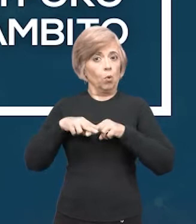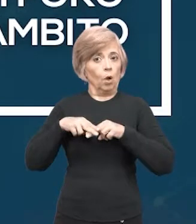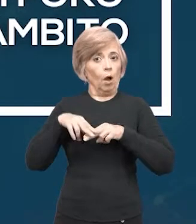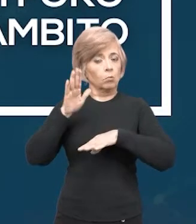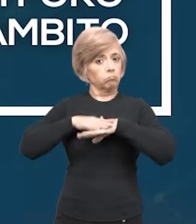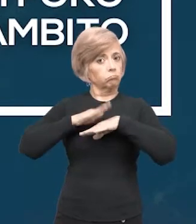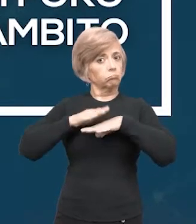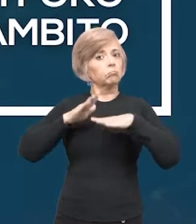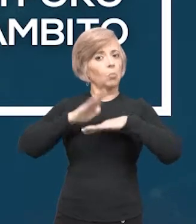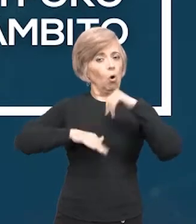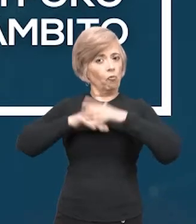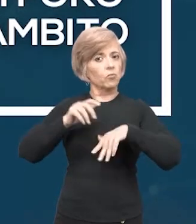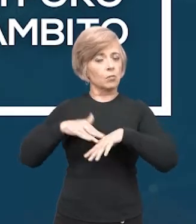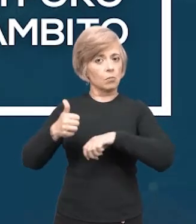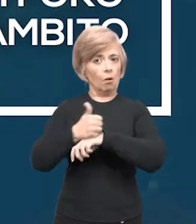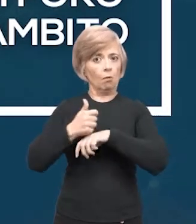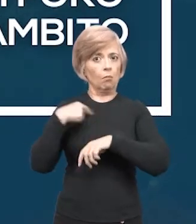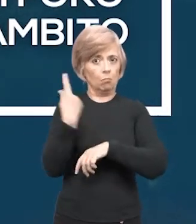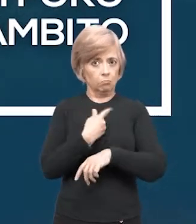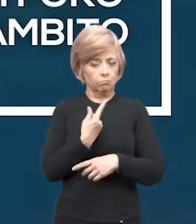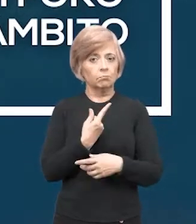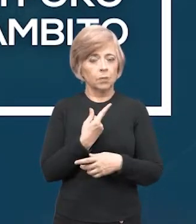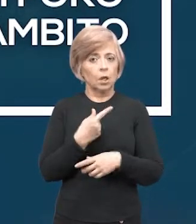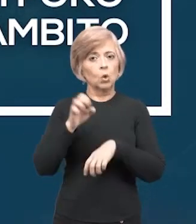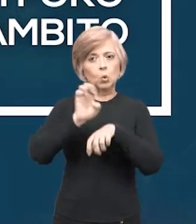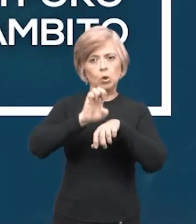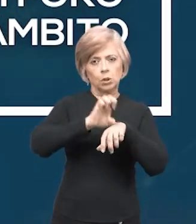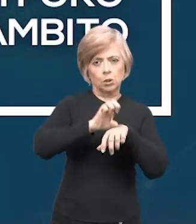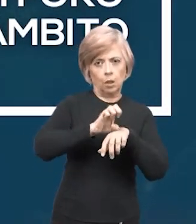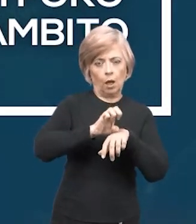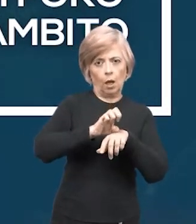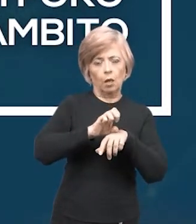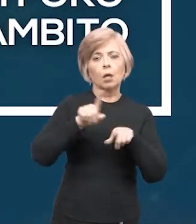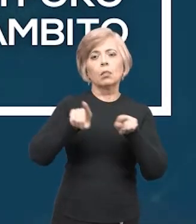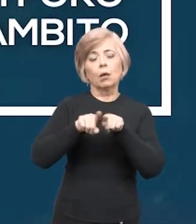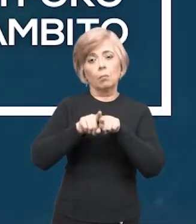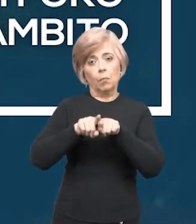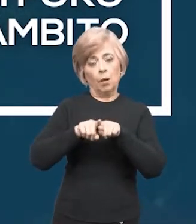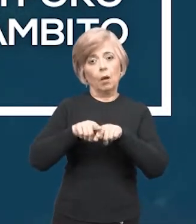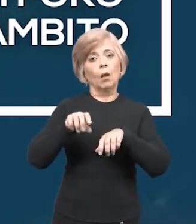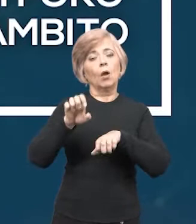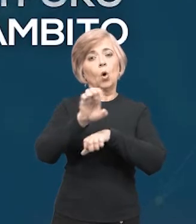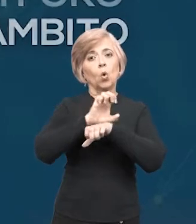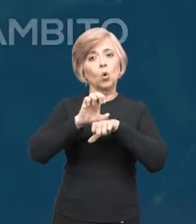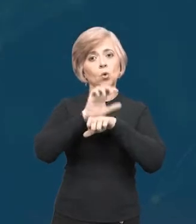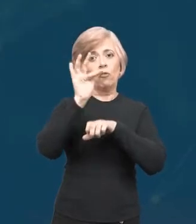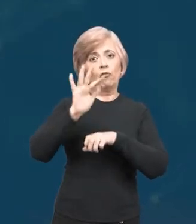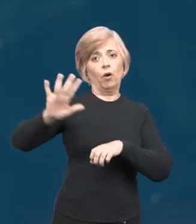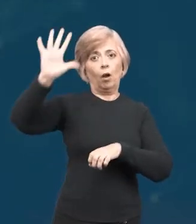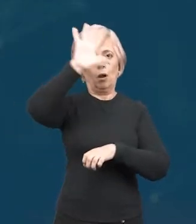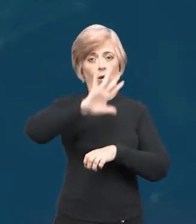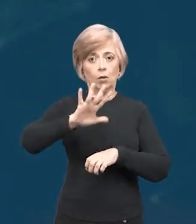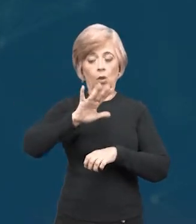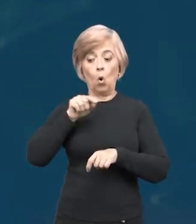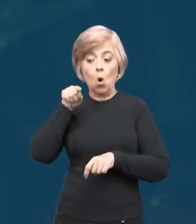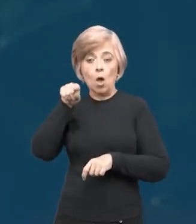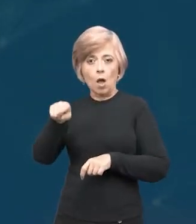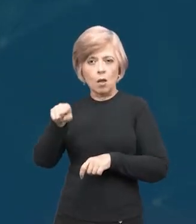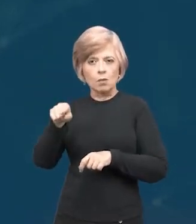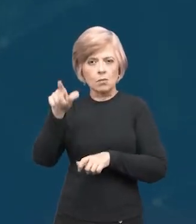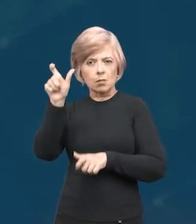âmbito estadual, no âmbito da Constituição Estadual, derivada da Constituição Federal. Sabidamente, os agentes que têm